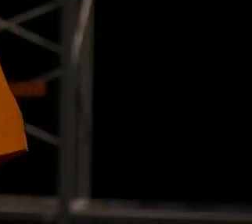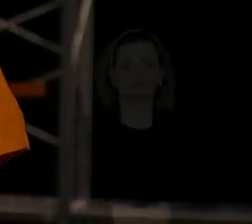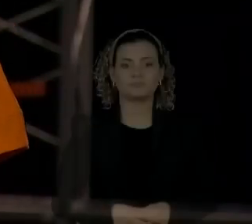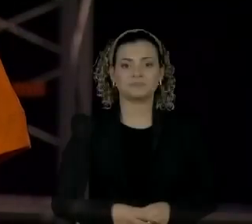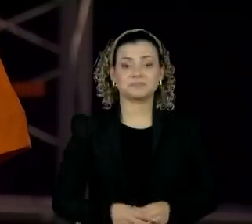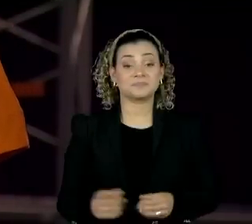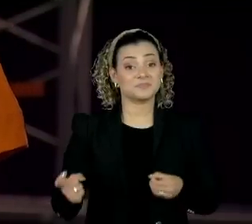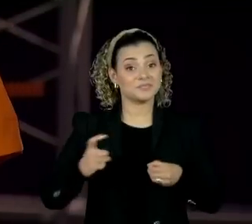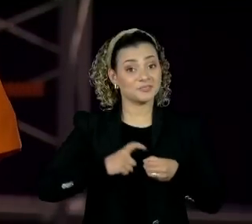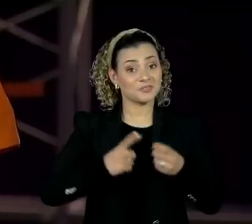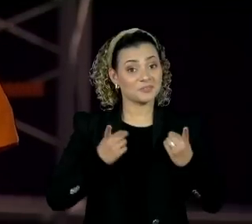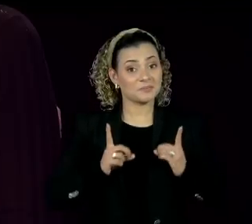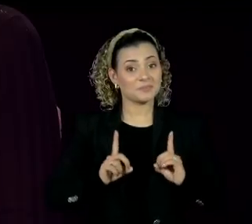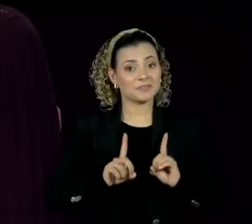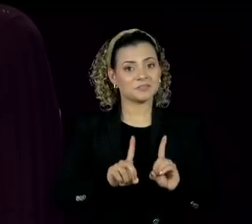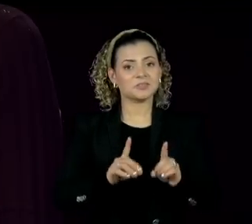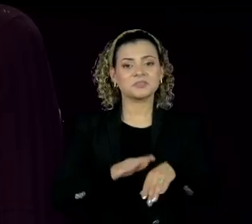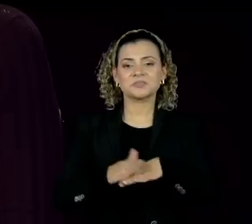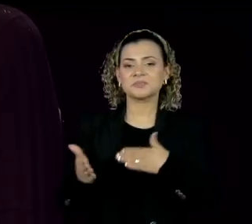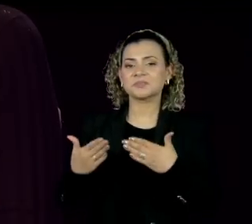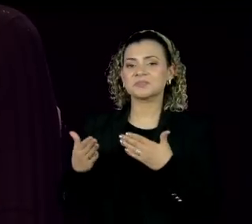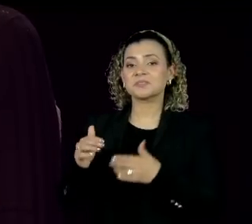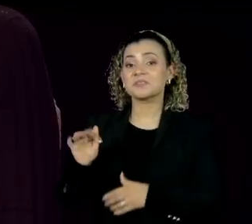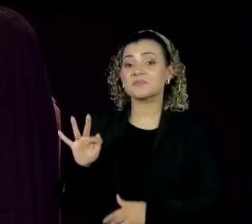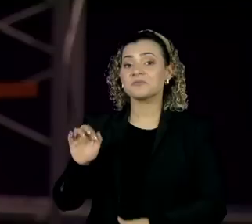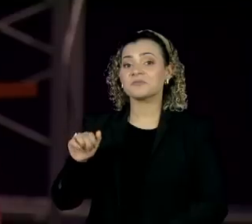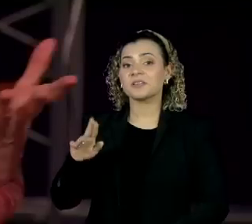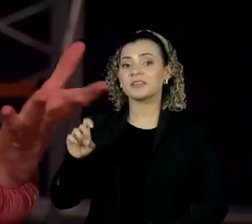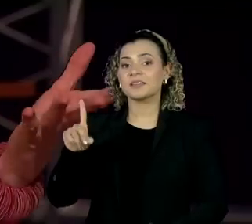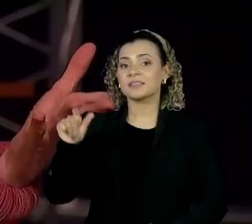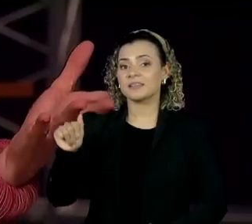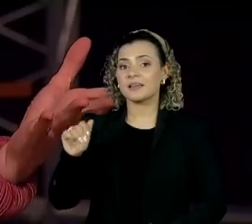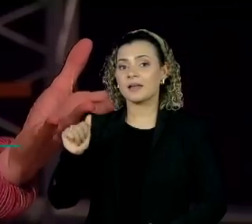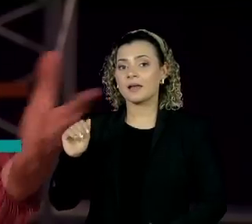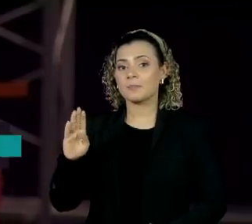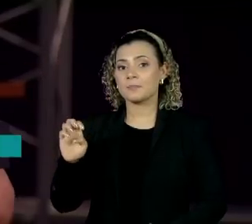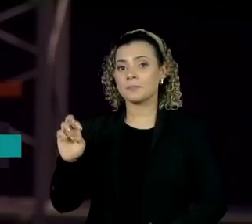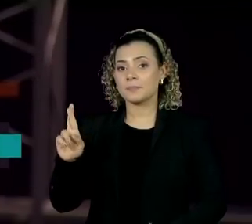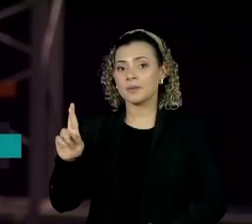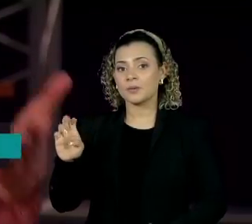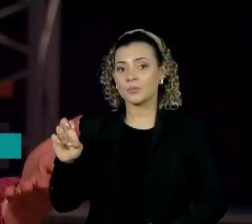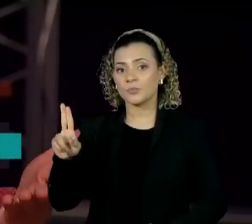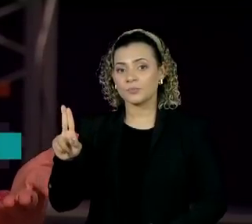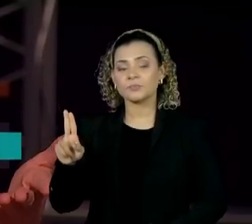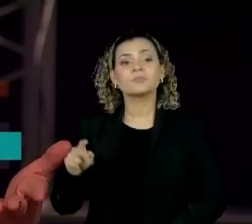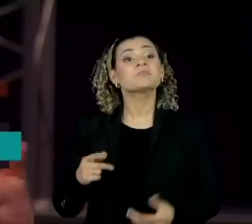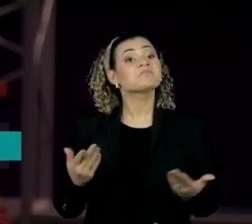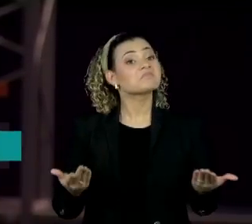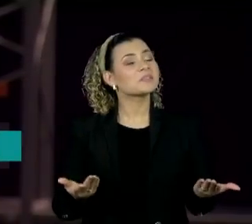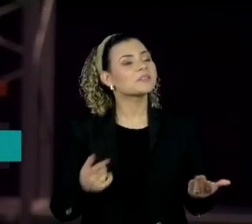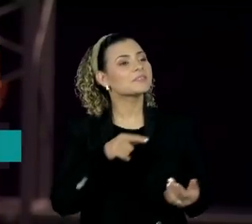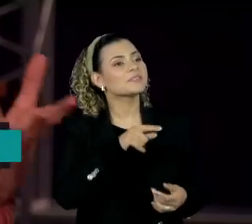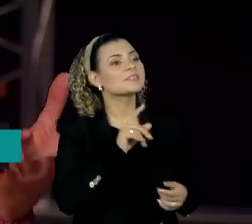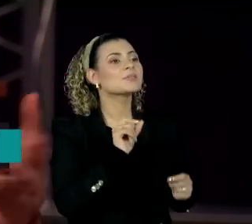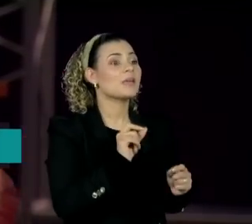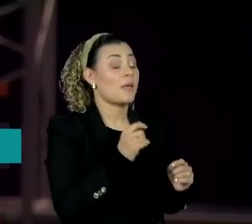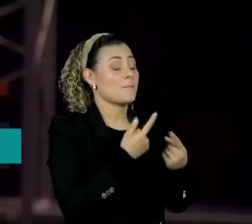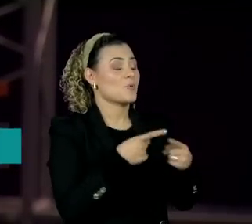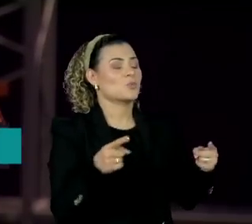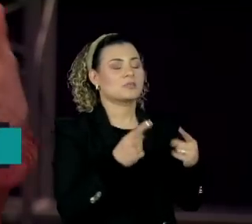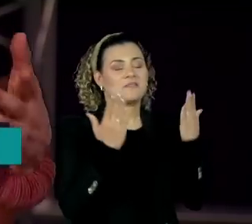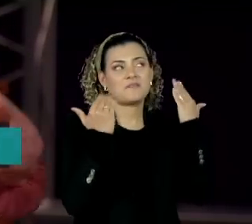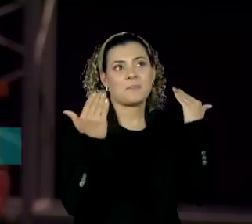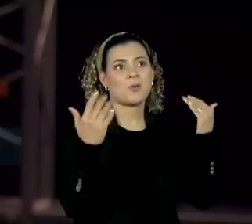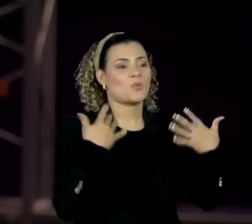De volta com Persona, hoje conversando com Fernanda Abreu. Fernanda, aquele sucesso de Você Não Soube Me Amar, aí